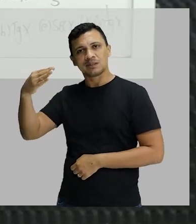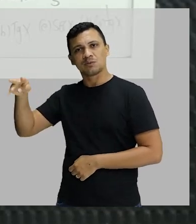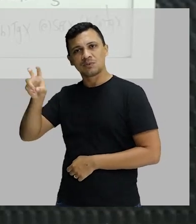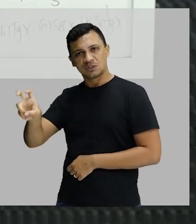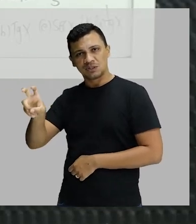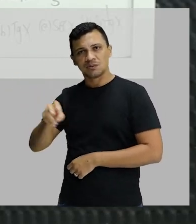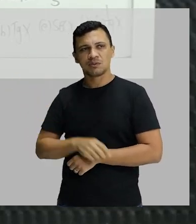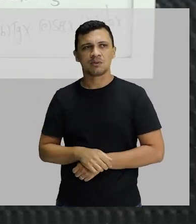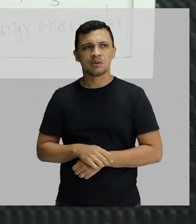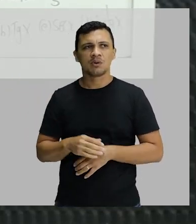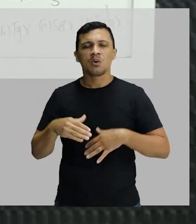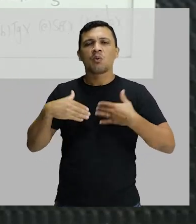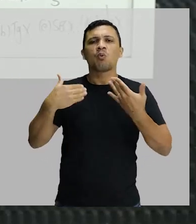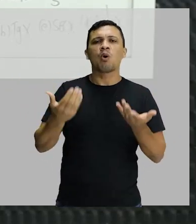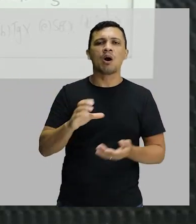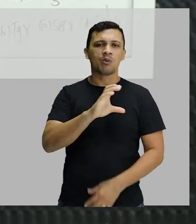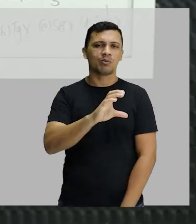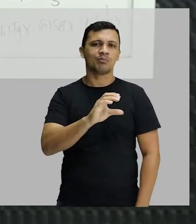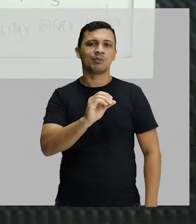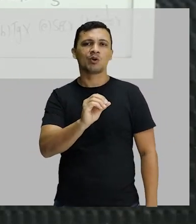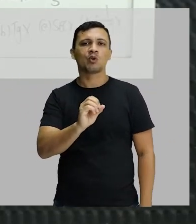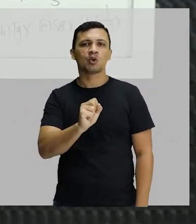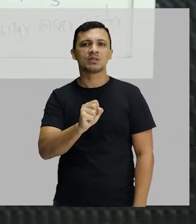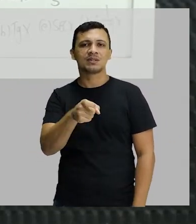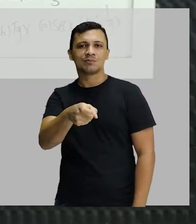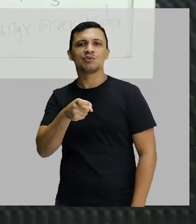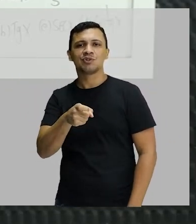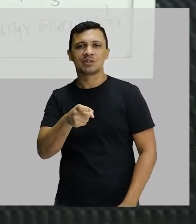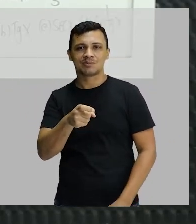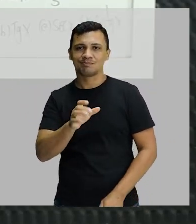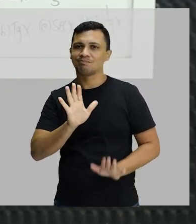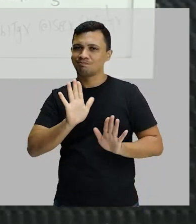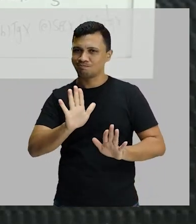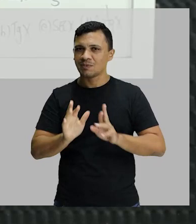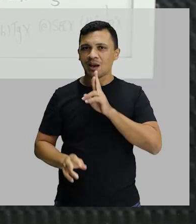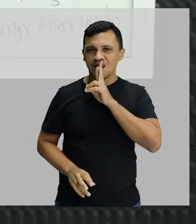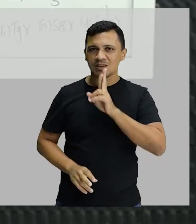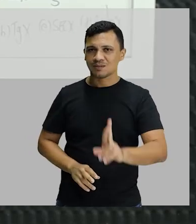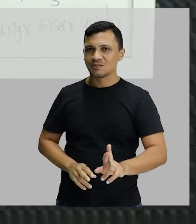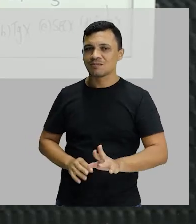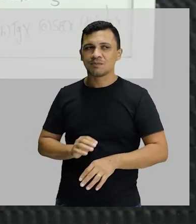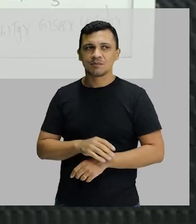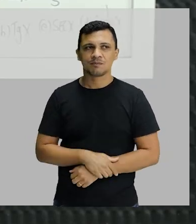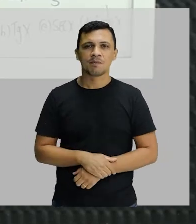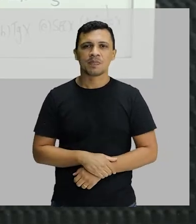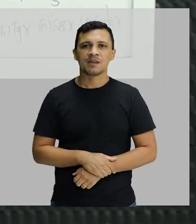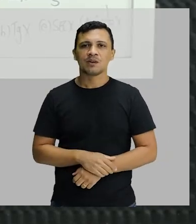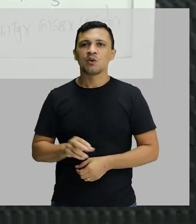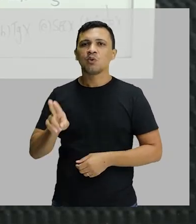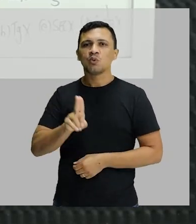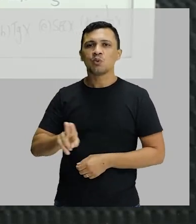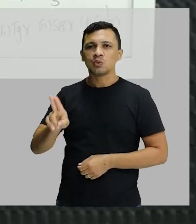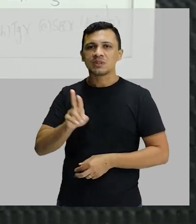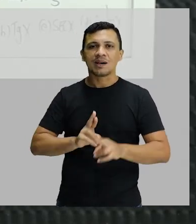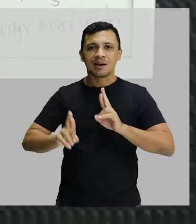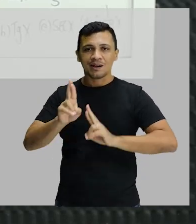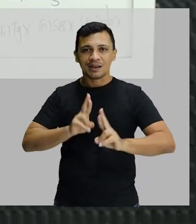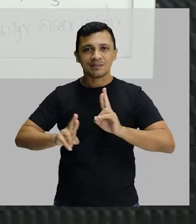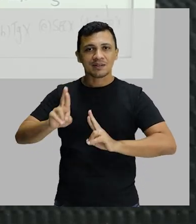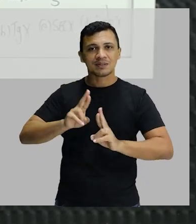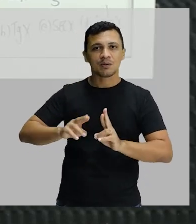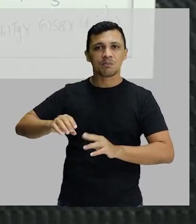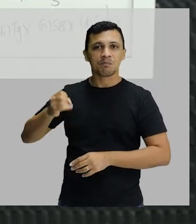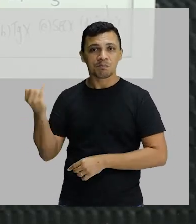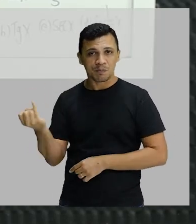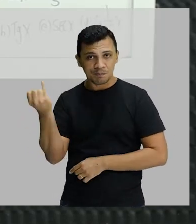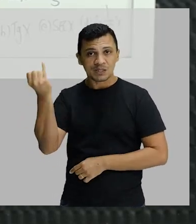de x. Vamos responder aqui quanto é que vale o cosseno de x. Para isso, eu vou aplicar a minha relação fundamental. Eu